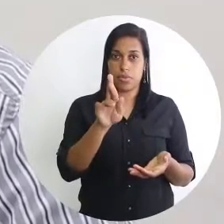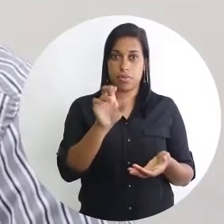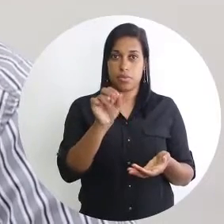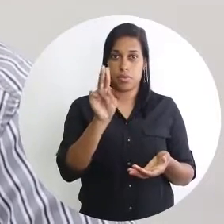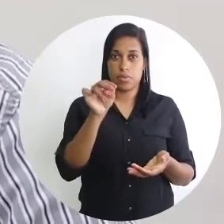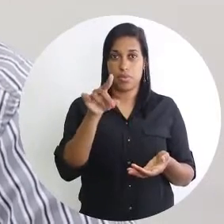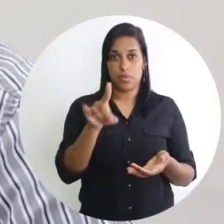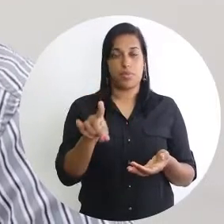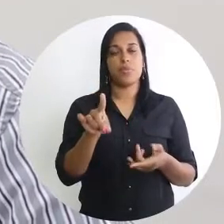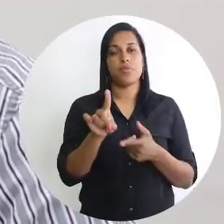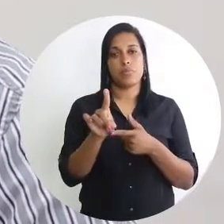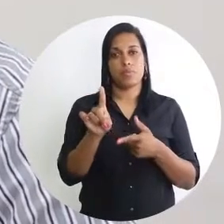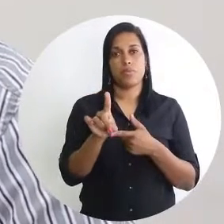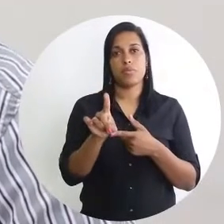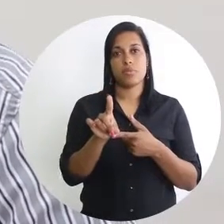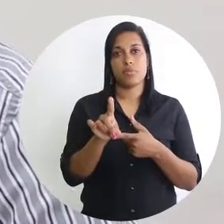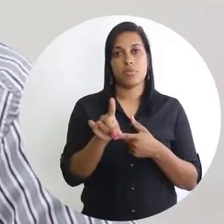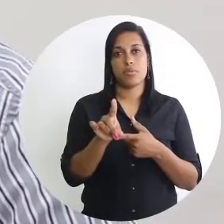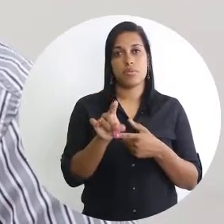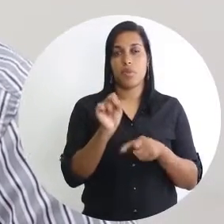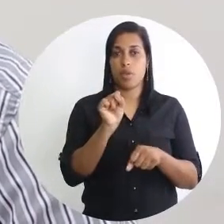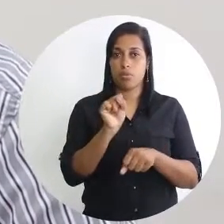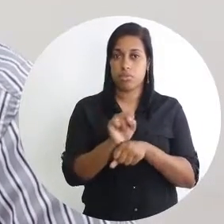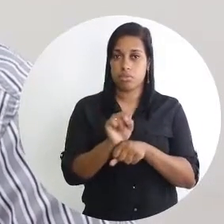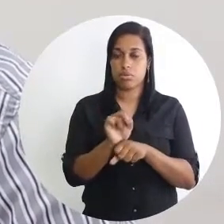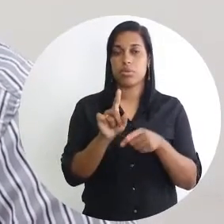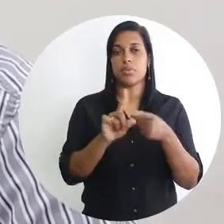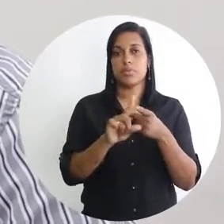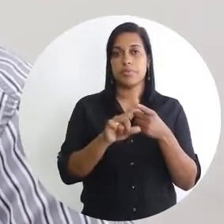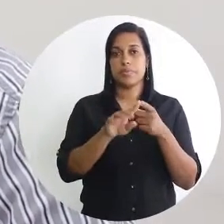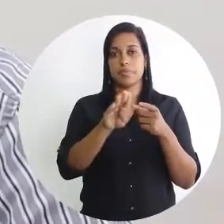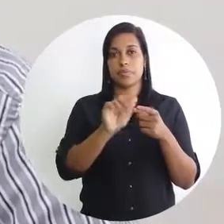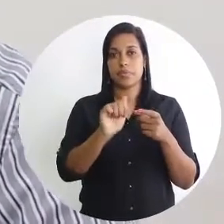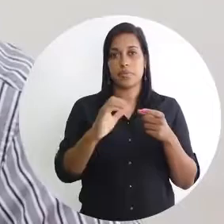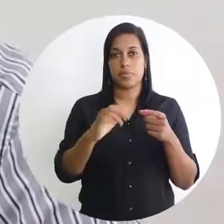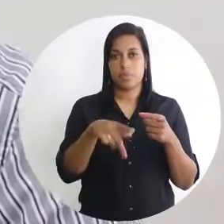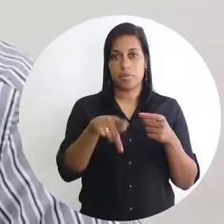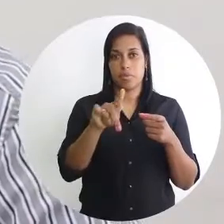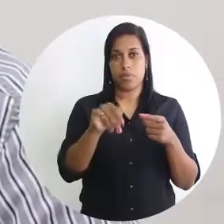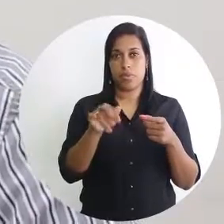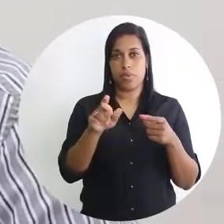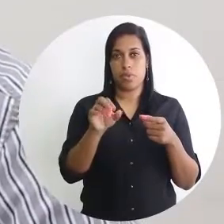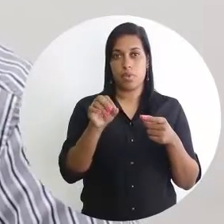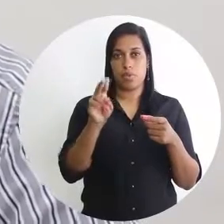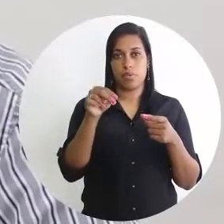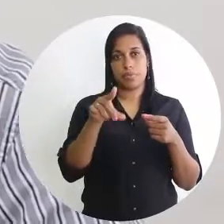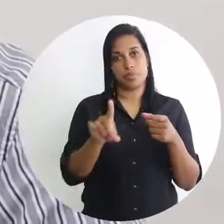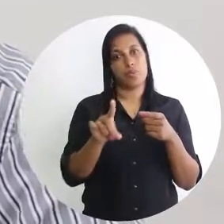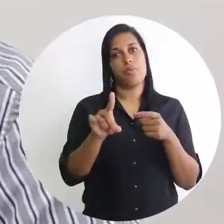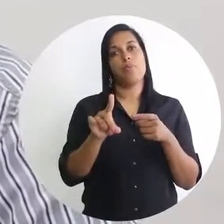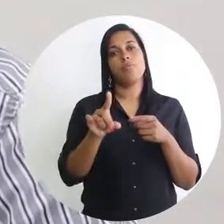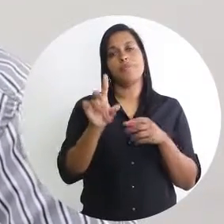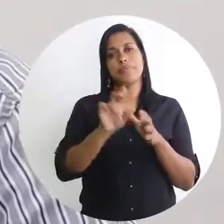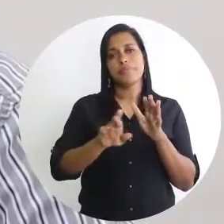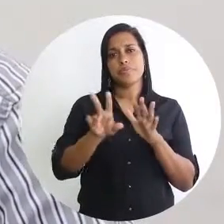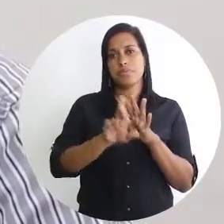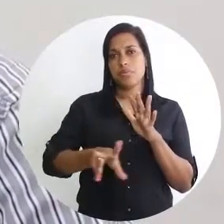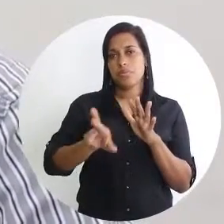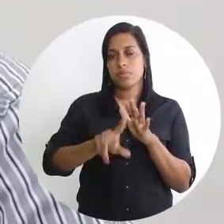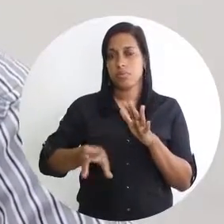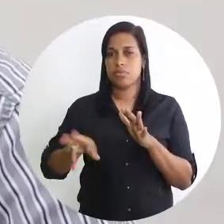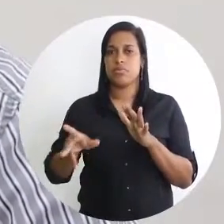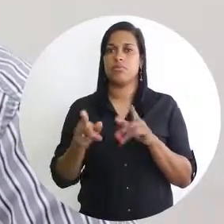você coloca um frame layout e coloca um image view com um background, e depois você vai colocando seus elementos que eles vão ficar por cima do seu